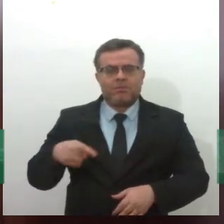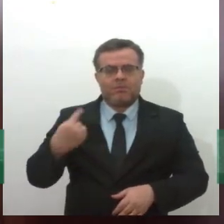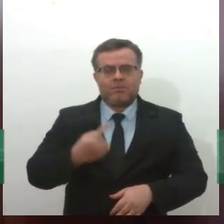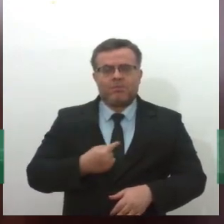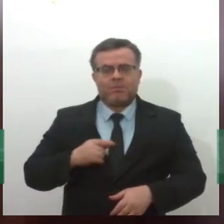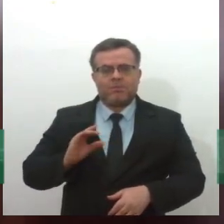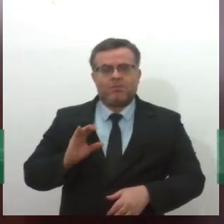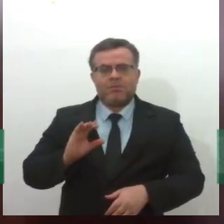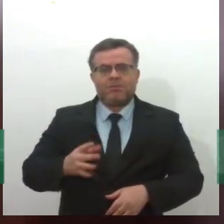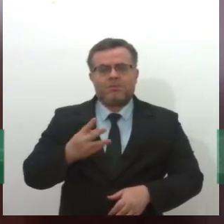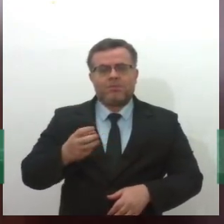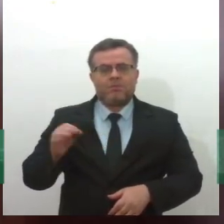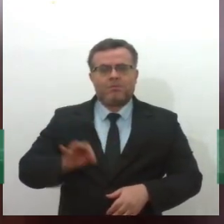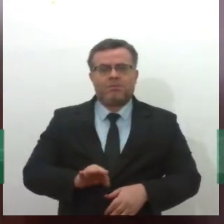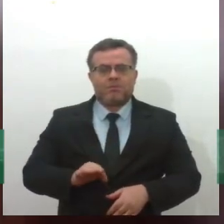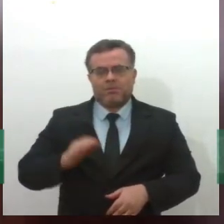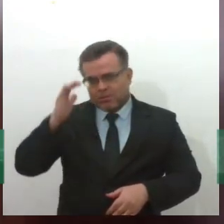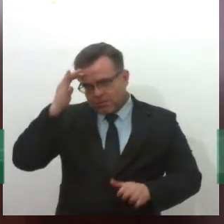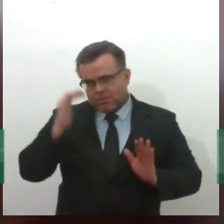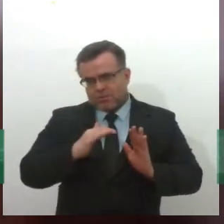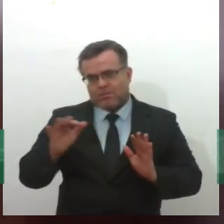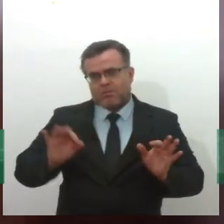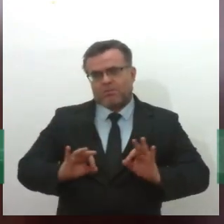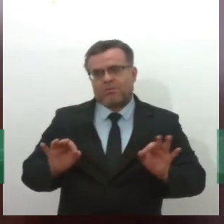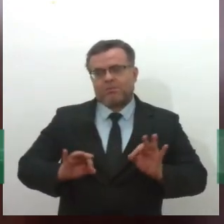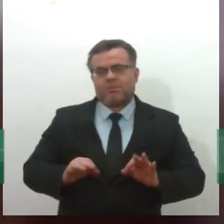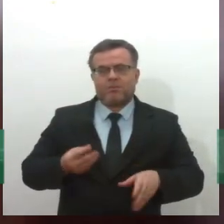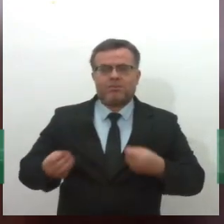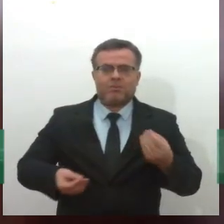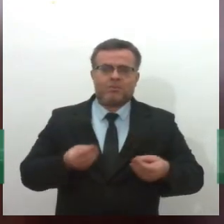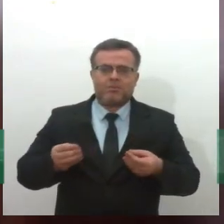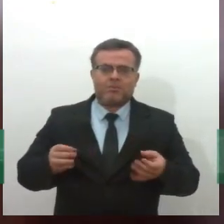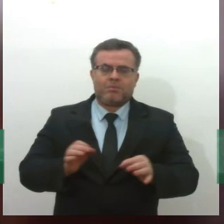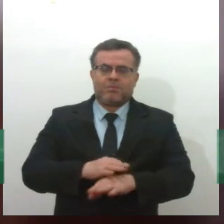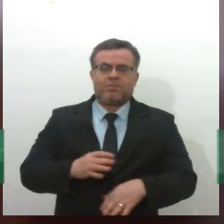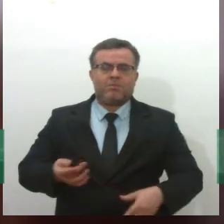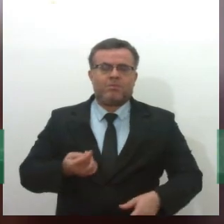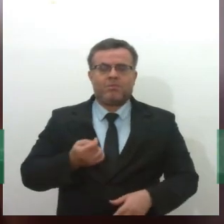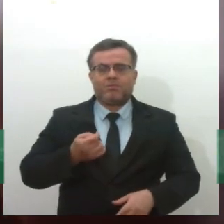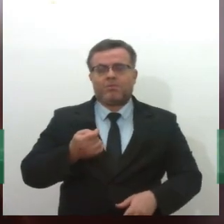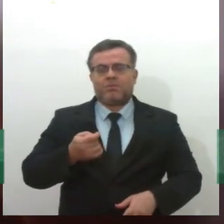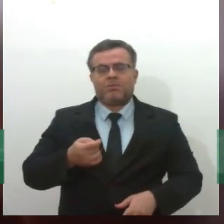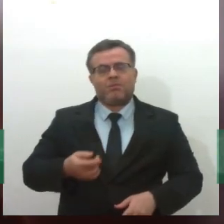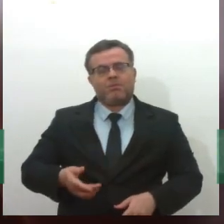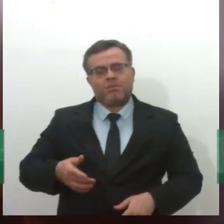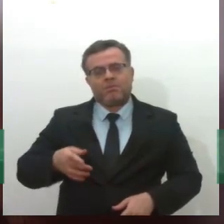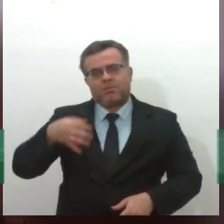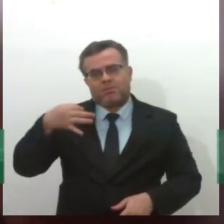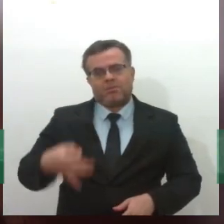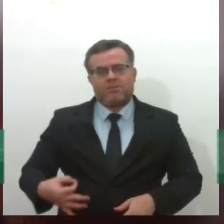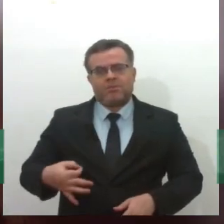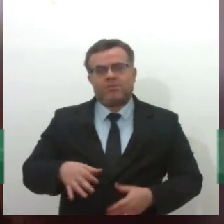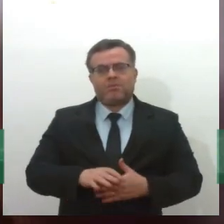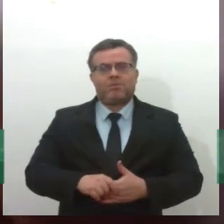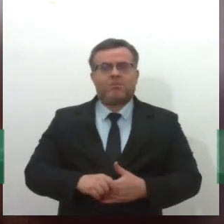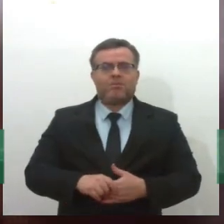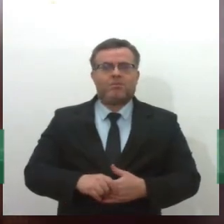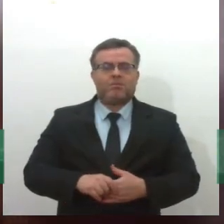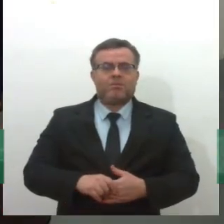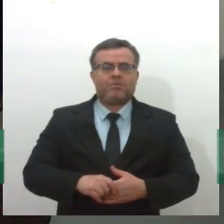de 30% não vai ser cumprido em 2022. Isso, assim, eu tenho quase certeza, para não dizer que eu tenho certeza.